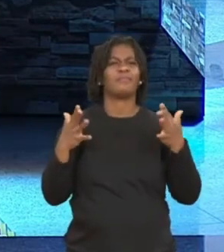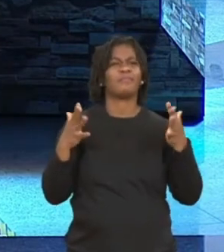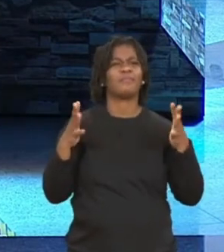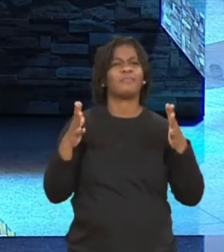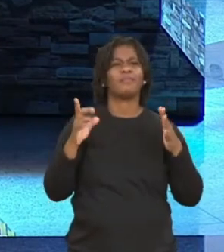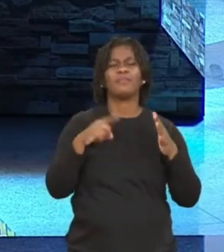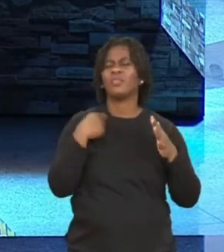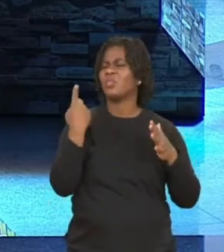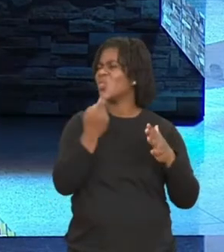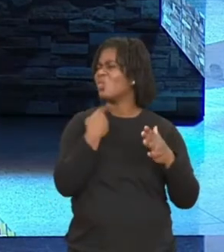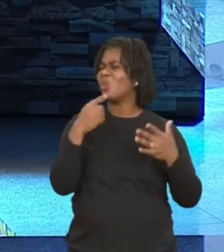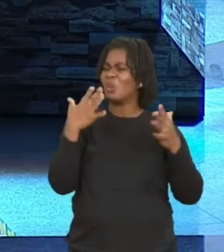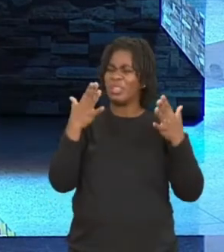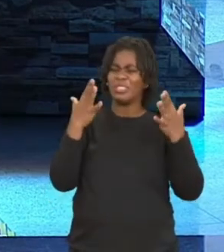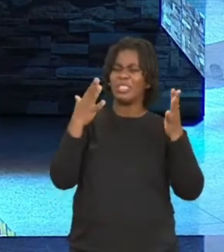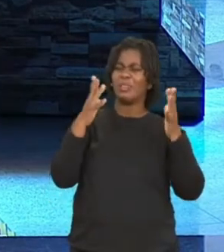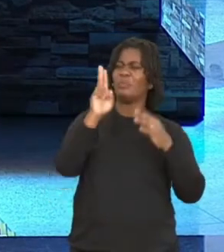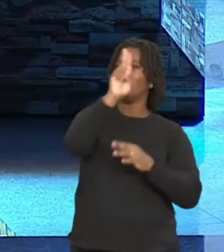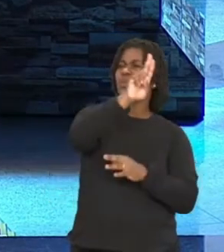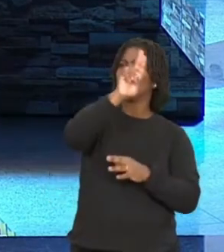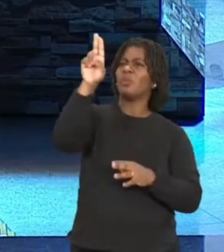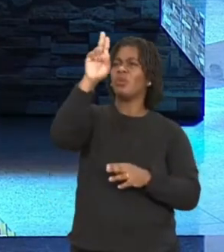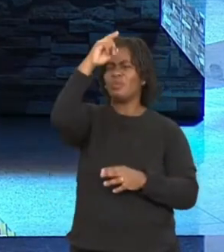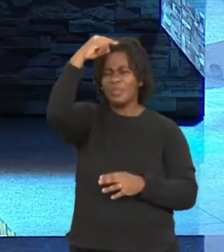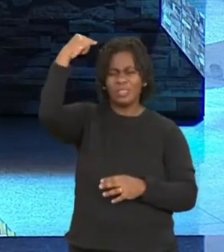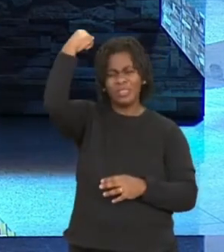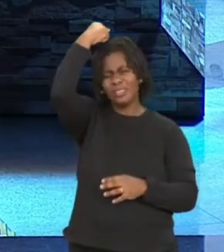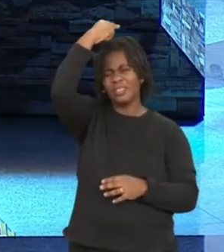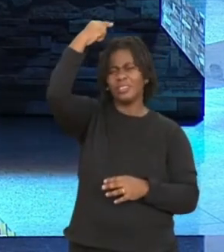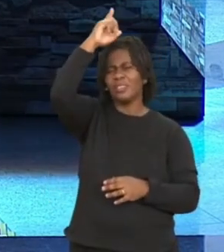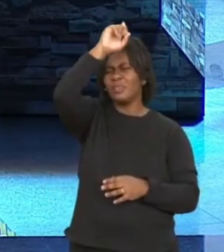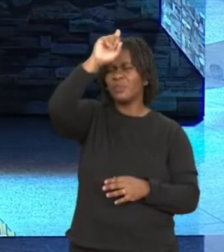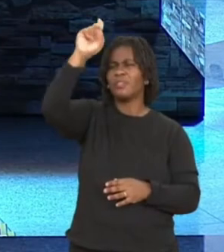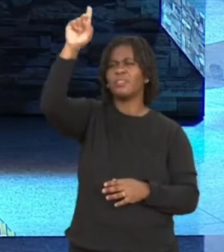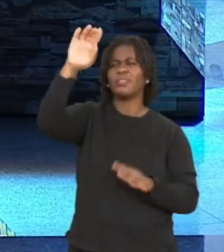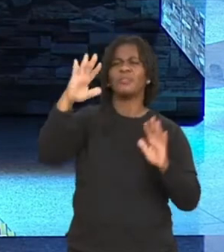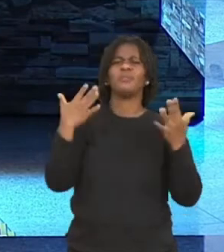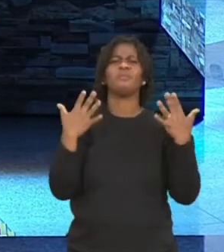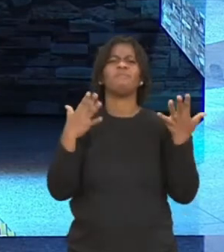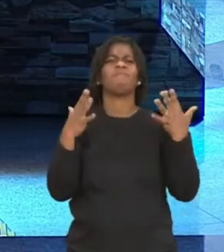Nós aplaudimos o teu santo nome, meu Deus.